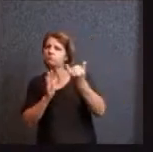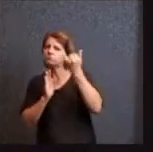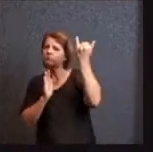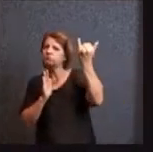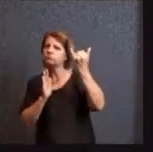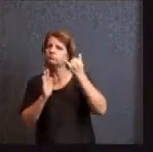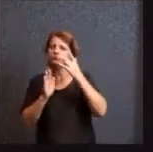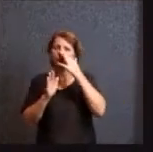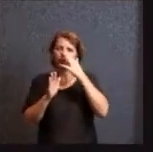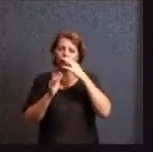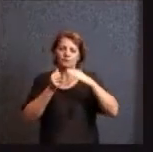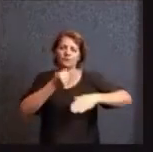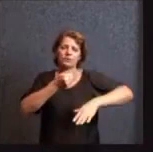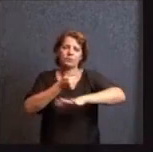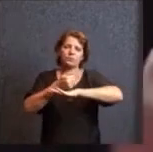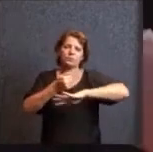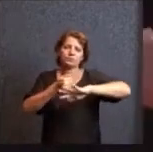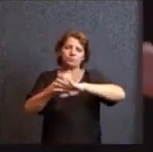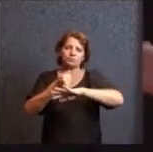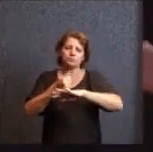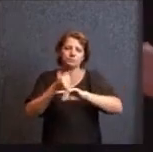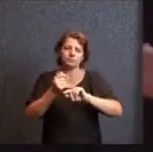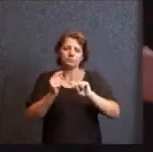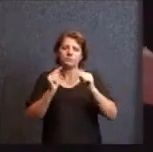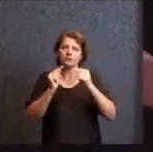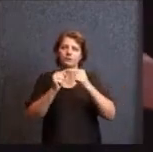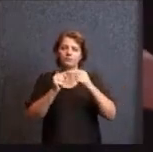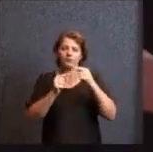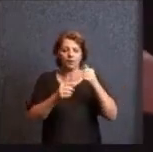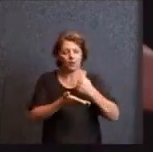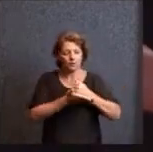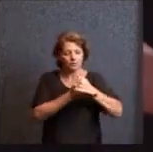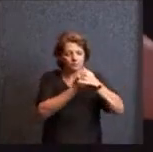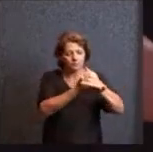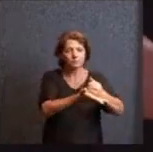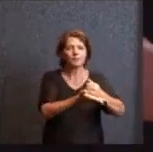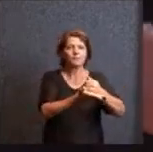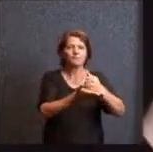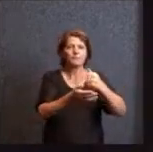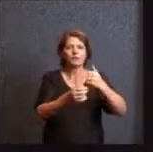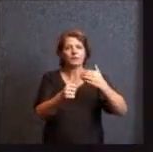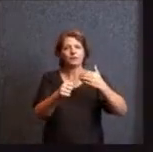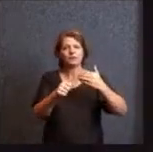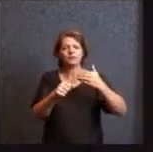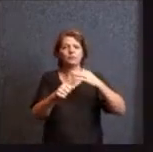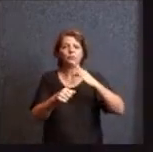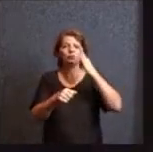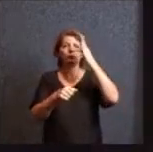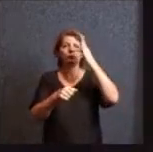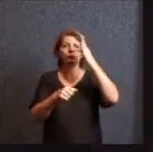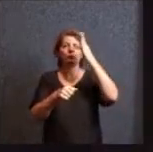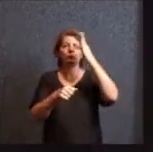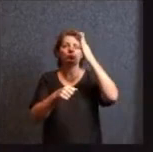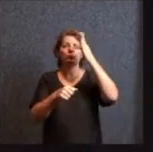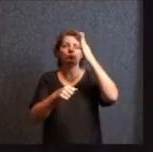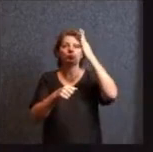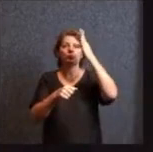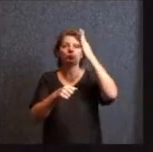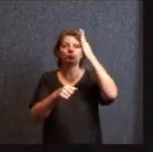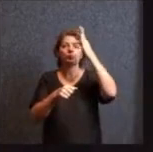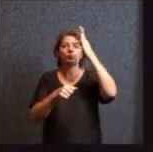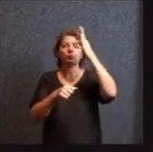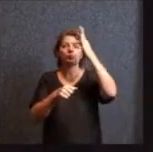estruturação, por exemplo, de aspectos que darão subsídio para participar no ano seguinte da complementação